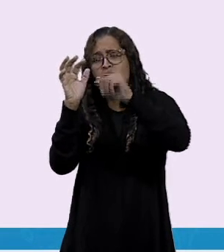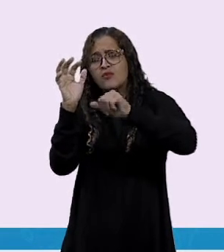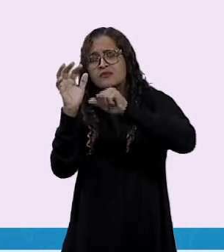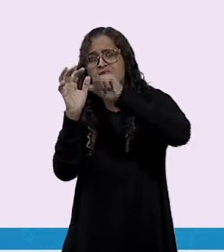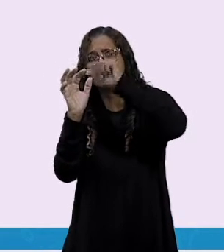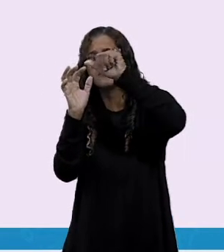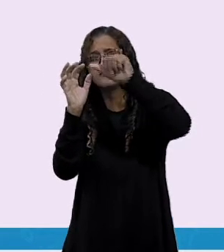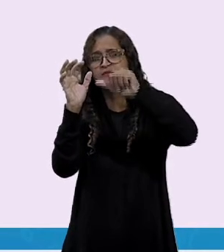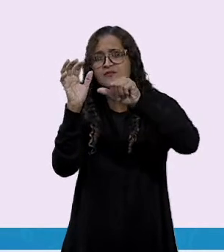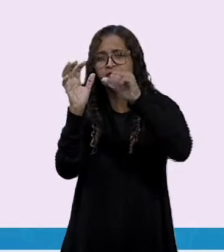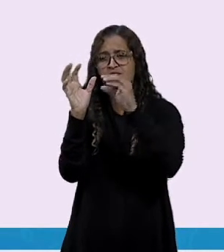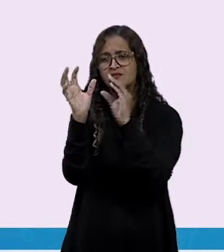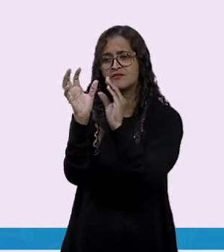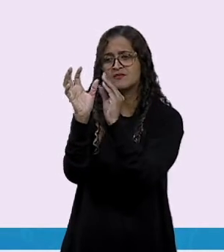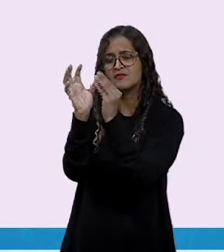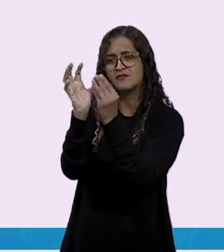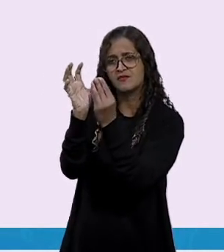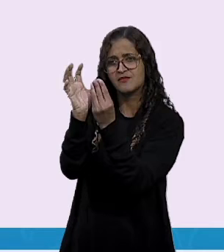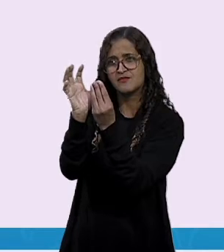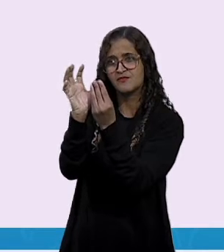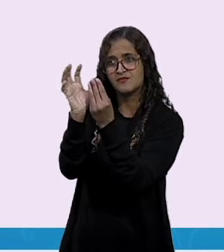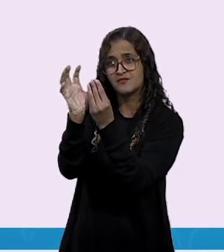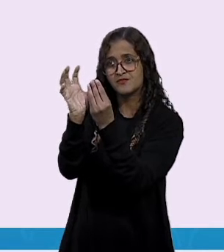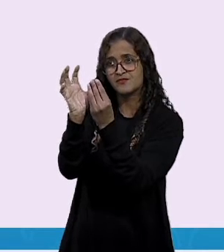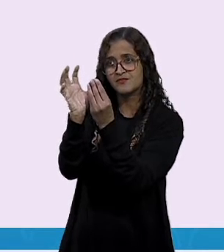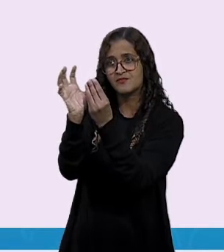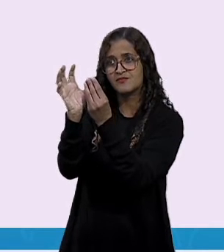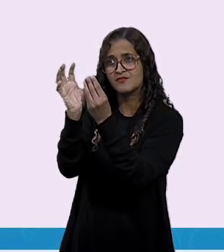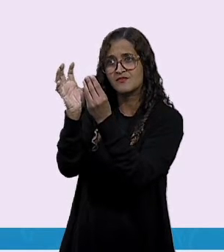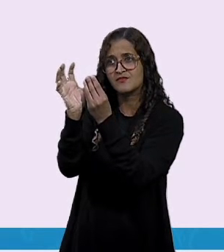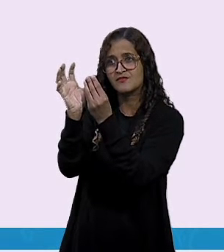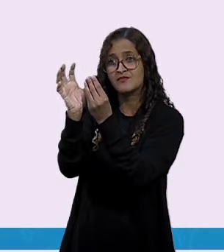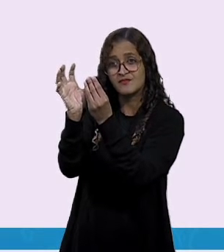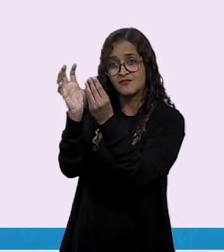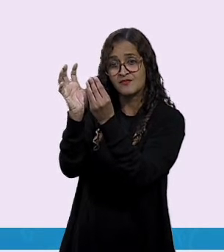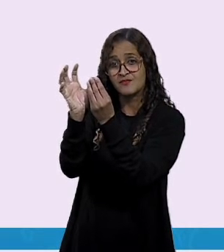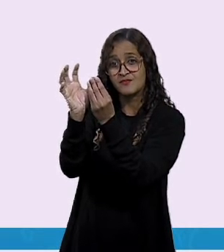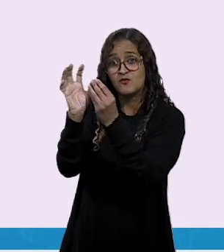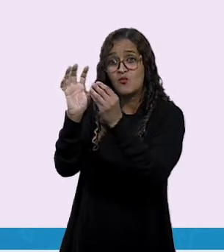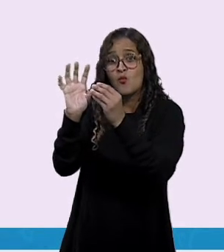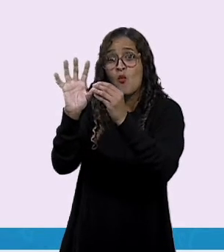metamorfose. Aí, depois de um tempo, essa pulpa se transforma em uma